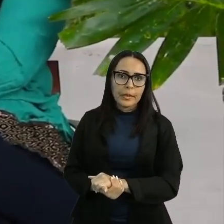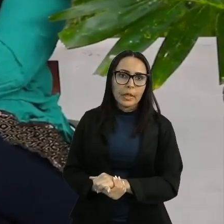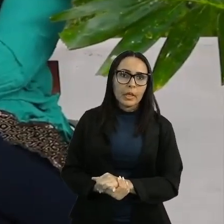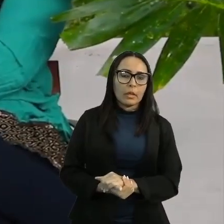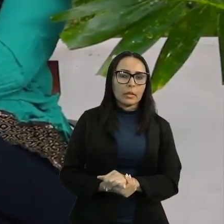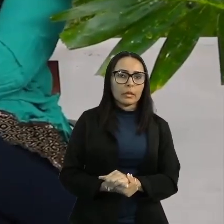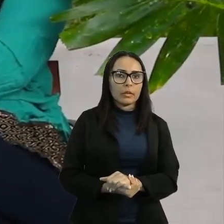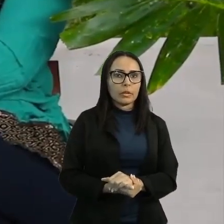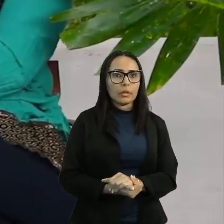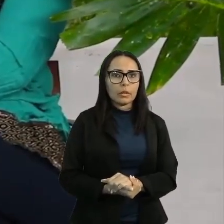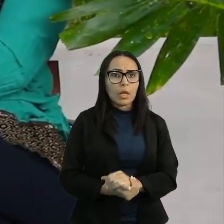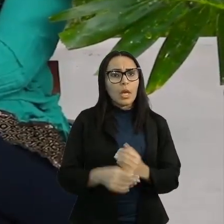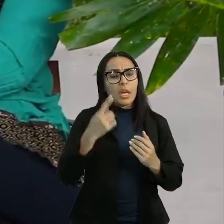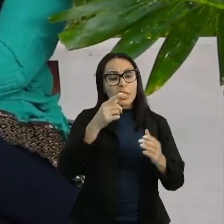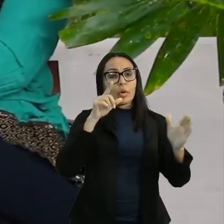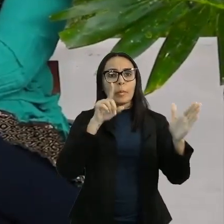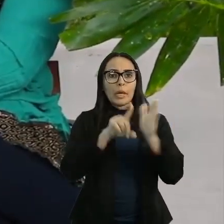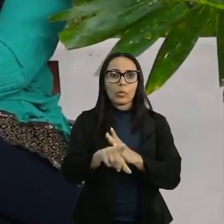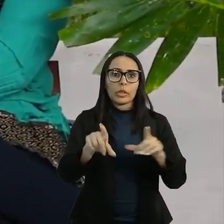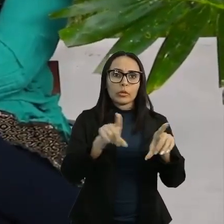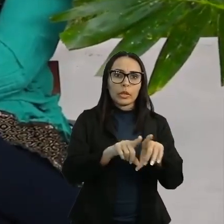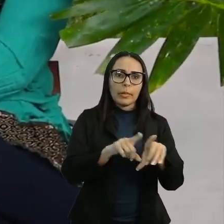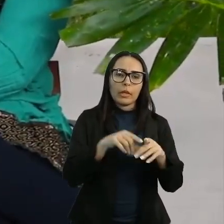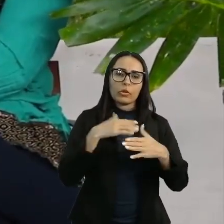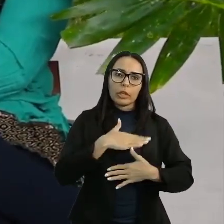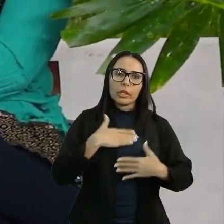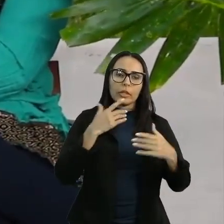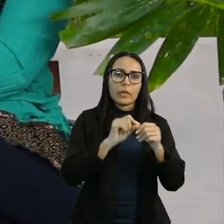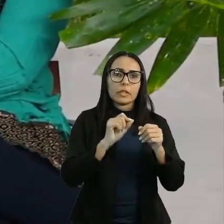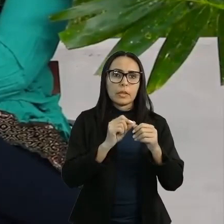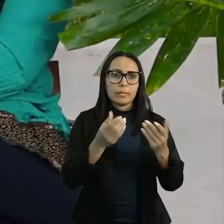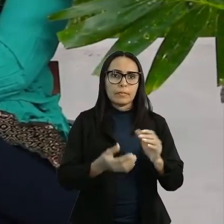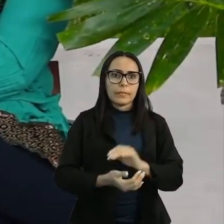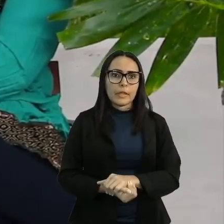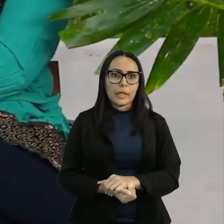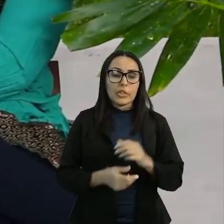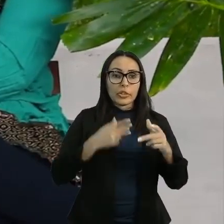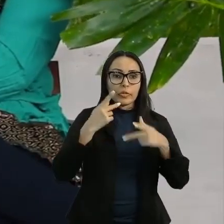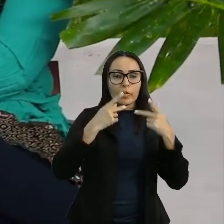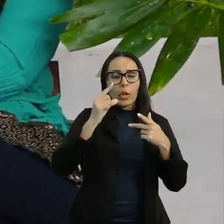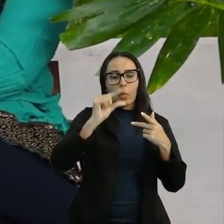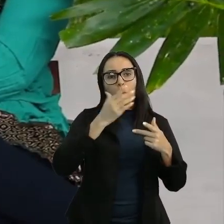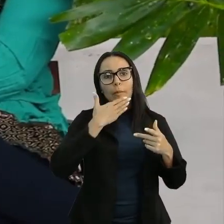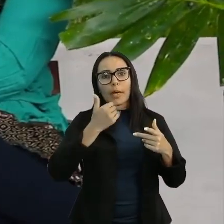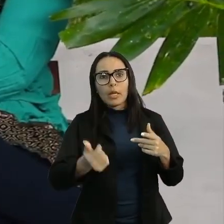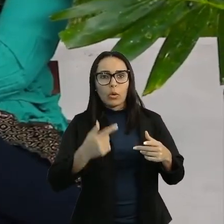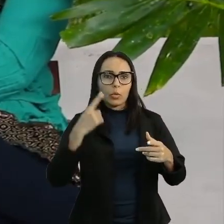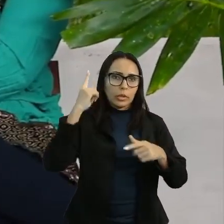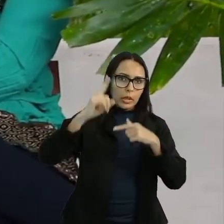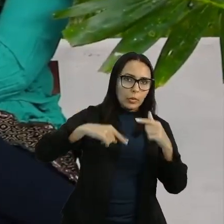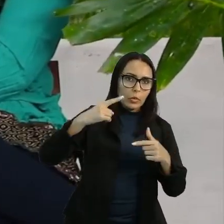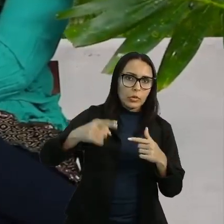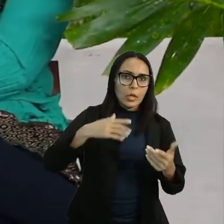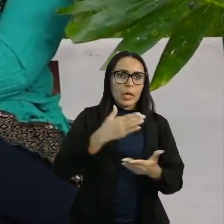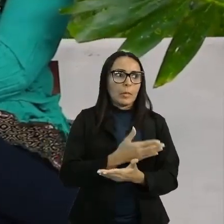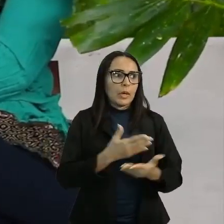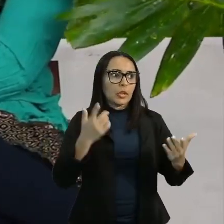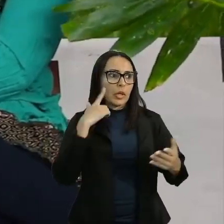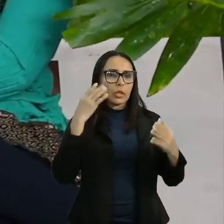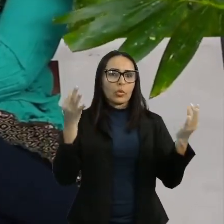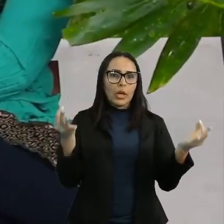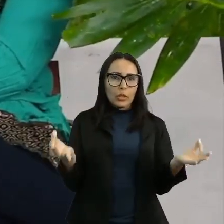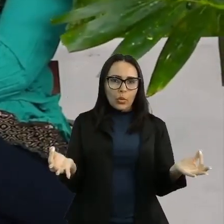certo. Tá tudo tranquilo. Eu queria entender, qual foi o momento em que Lakshmi Priya se tornou Lakshmi Priya, deixou de ser Melina, entre aspas, né, momentaneamente, e